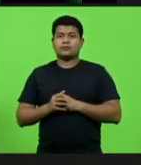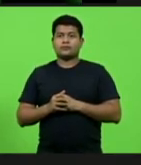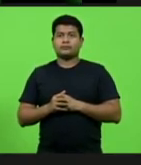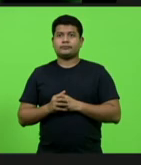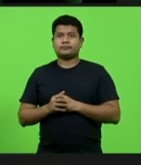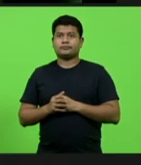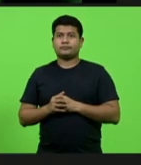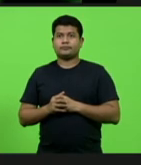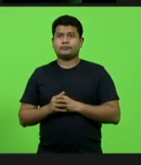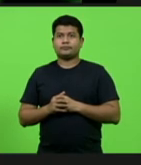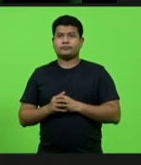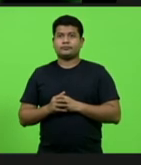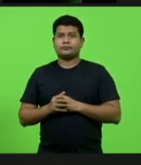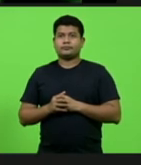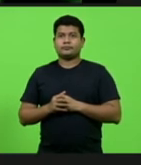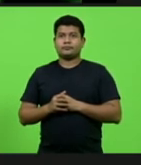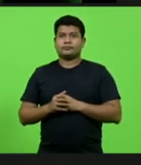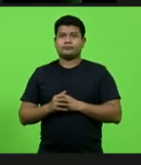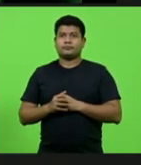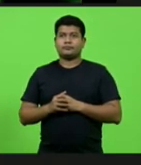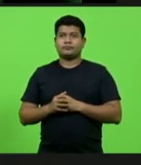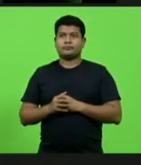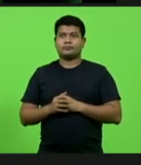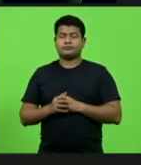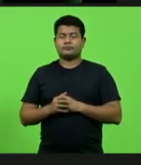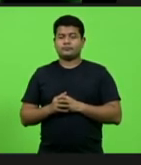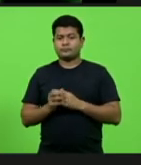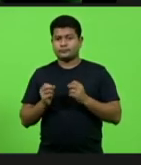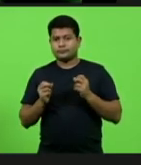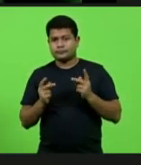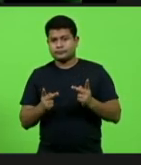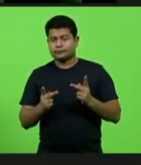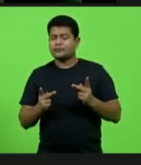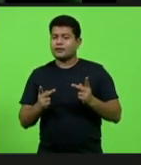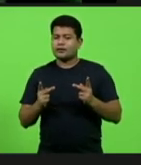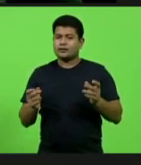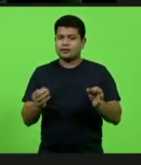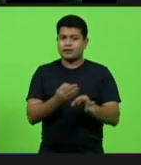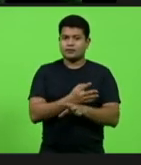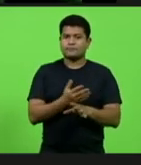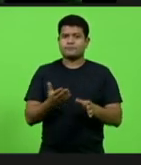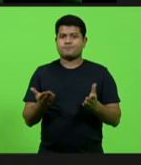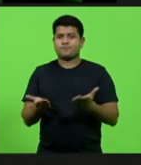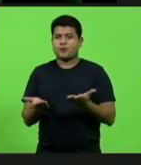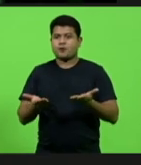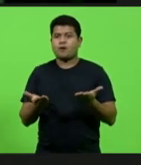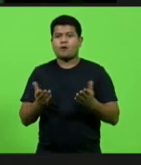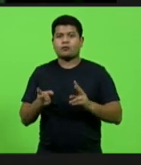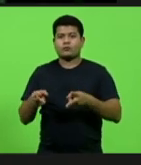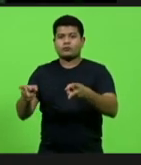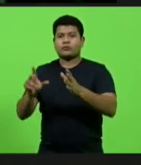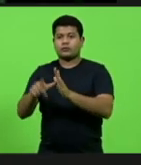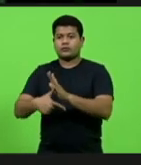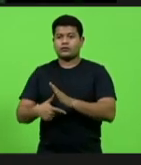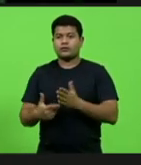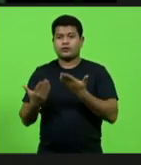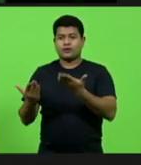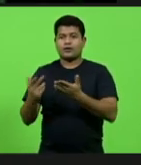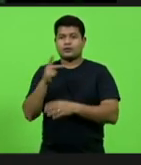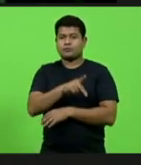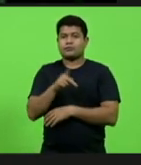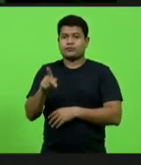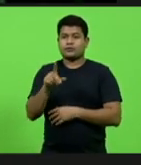tá? Na família. Ok, concluindo. Eu vou passar para frente, então, o professor Liseu Mazzioni,